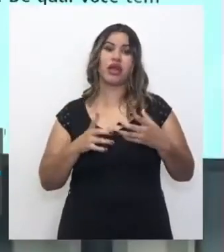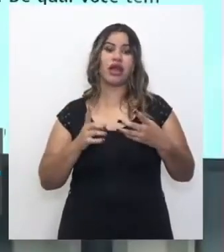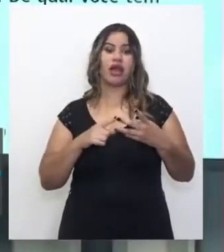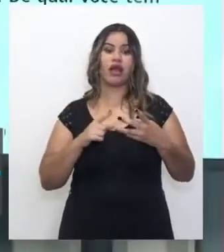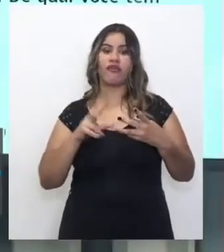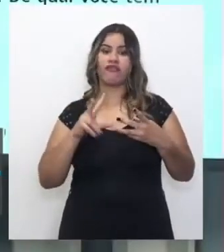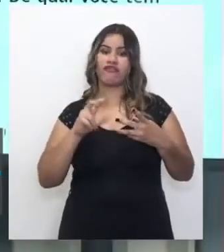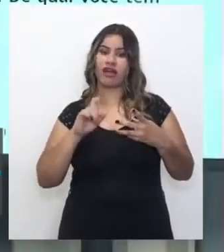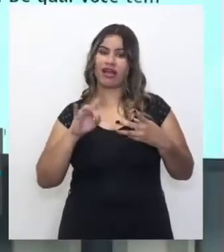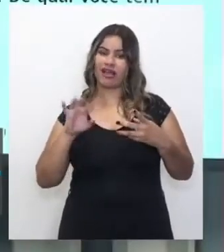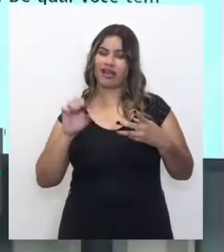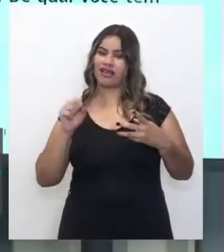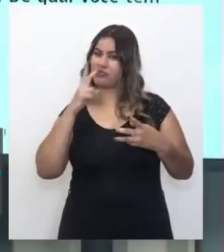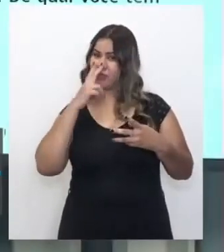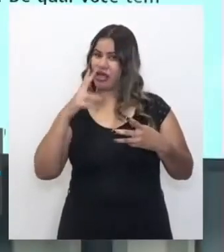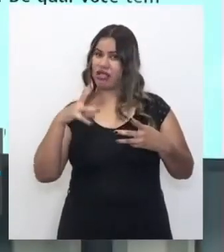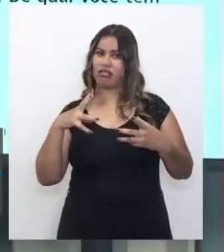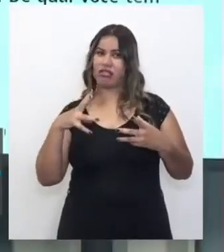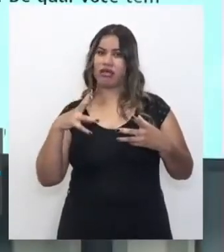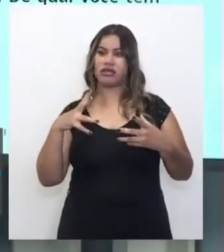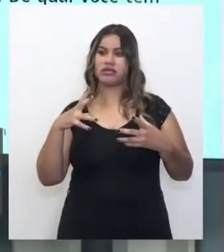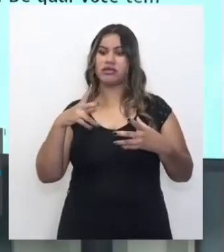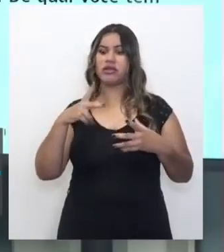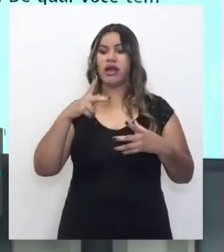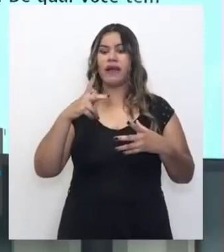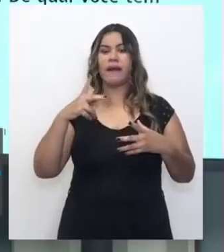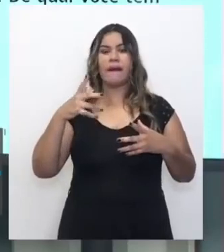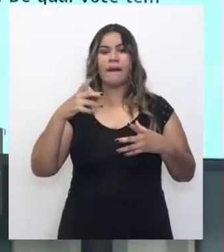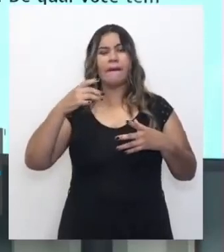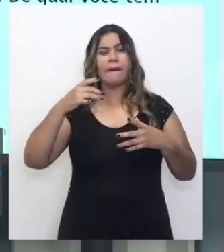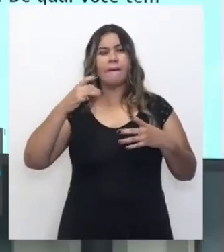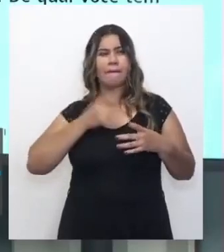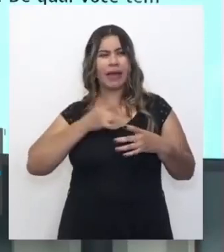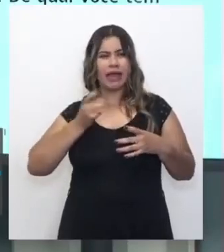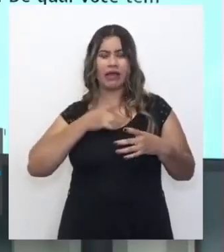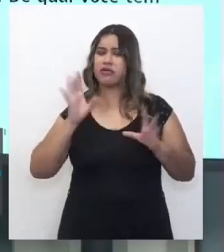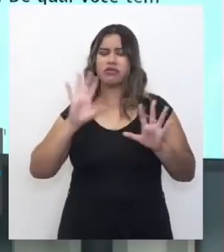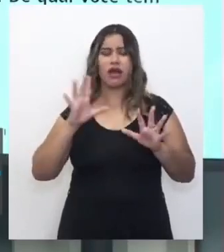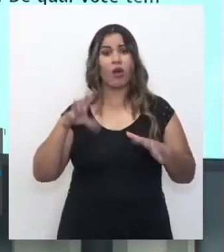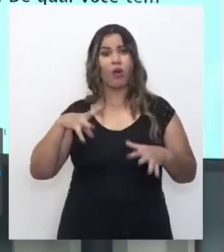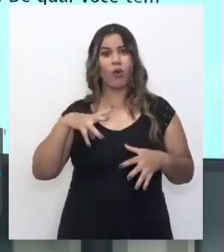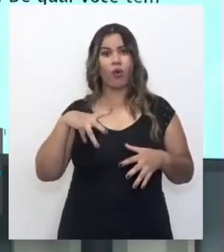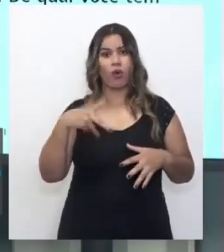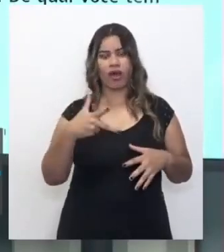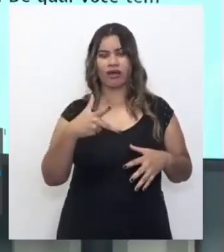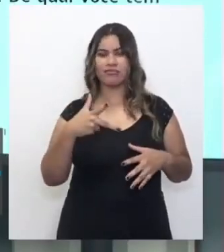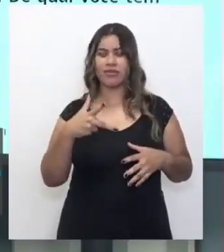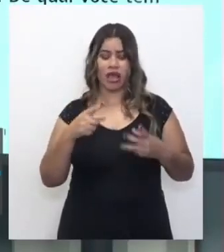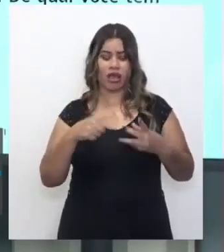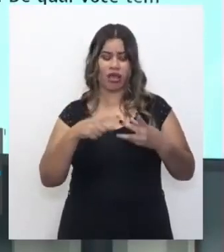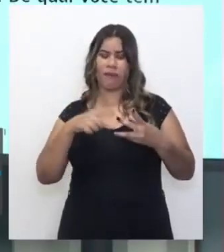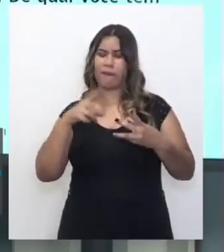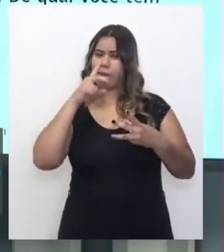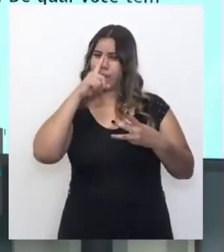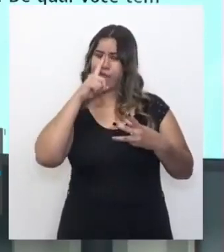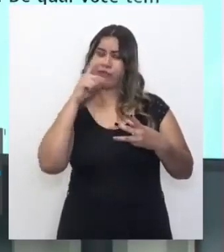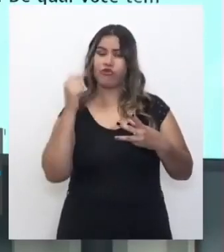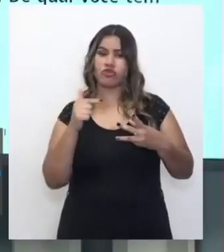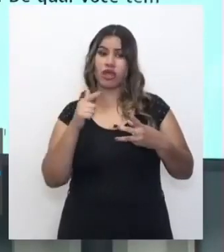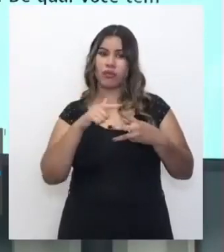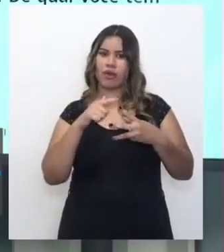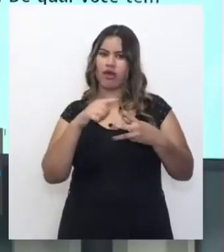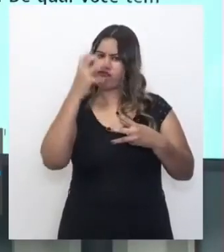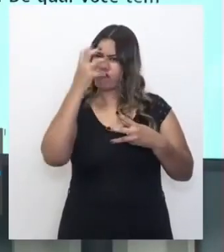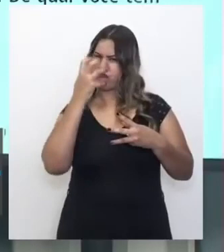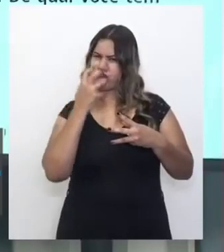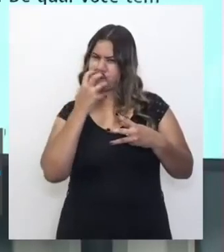Quando o dono está em alguma situação, ele se coloca na frente e tal. Mas aí não traz essa ideia de perigo. Isso. Já o feroz e o bravo